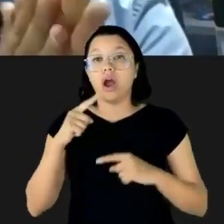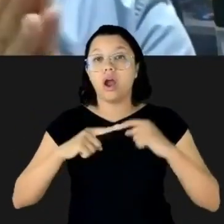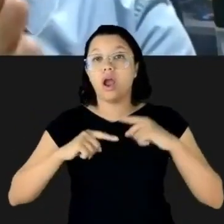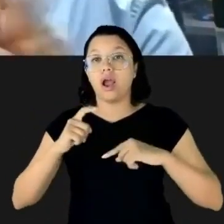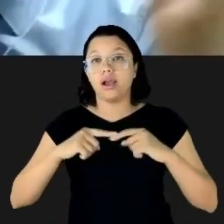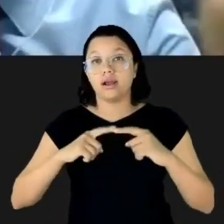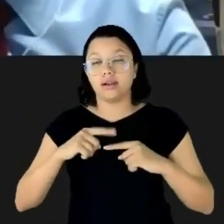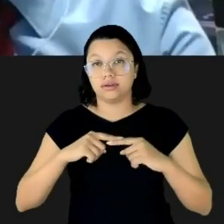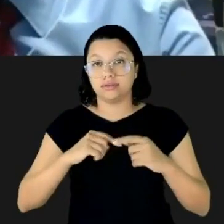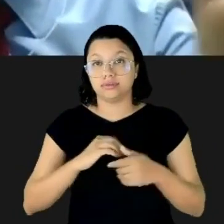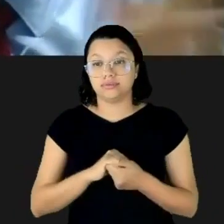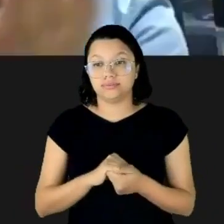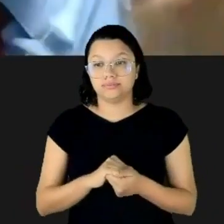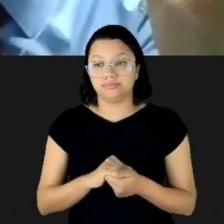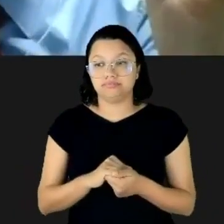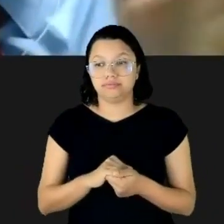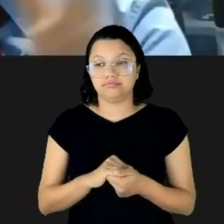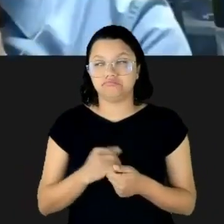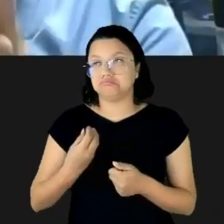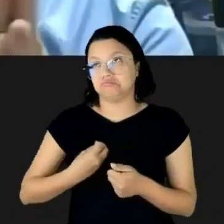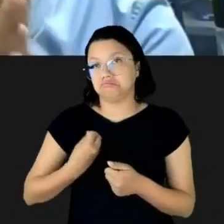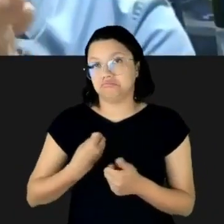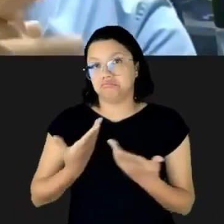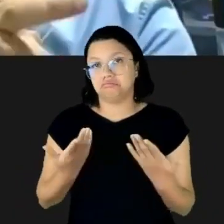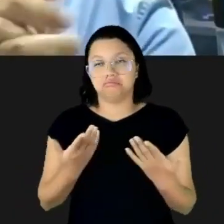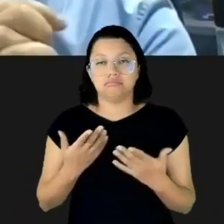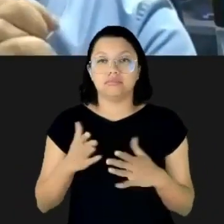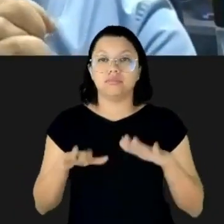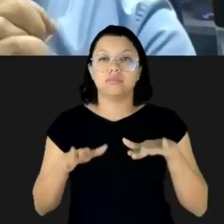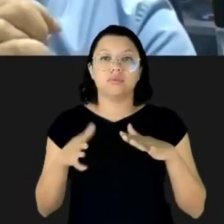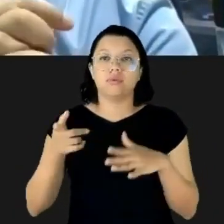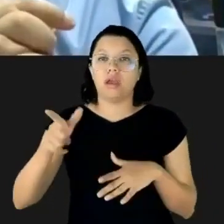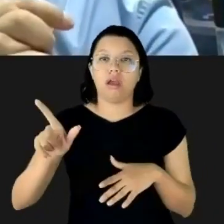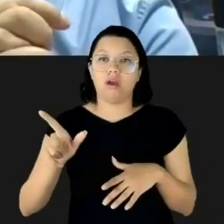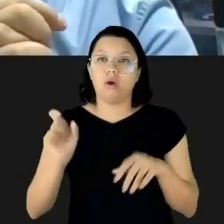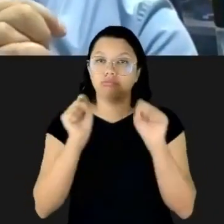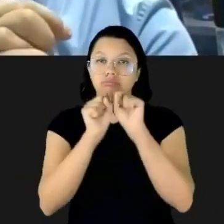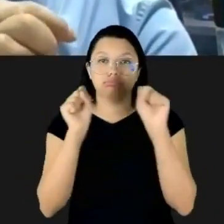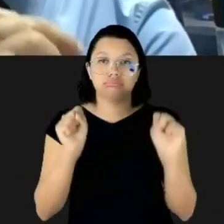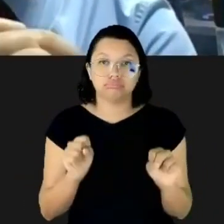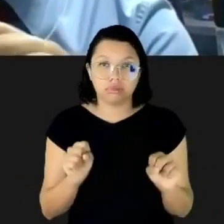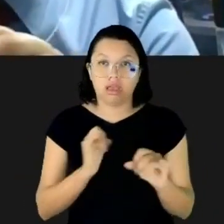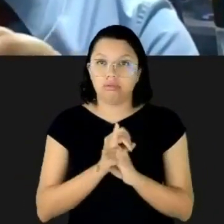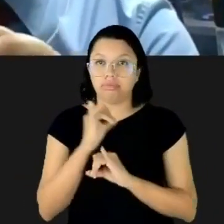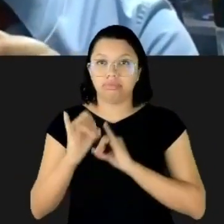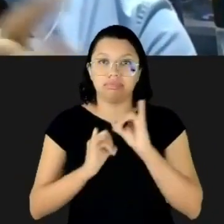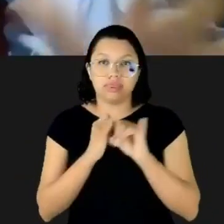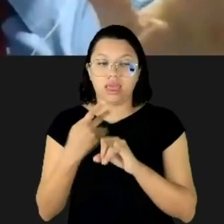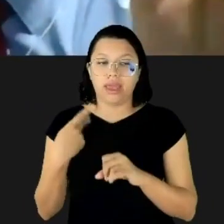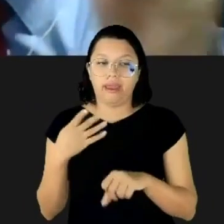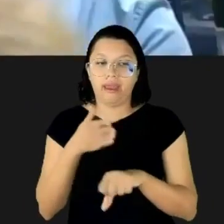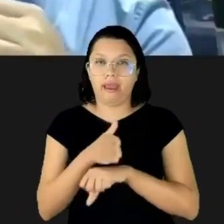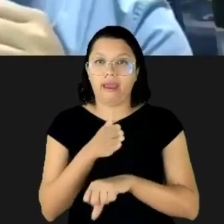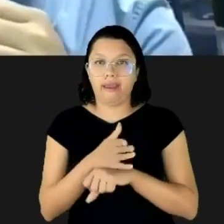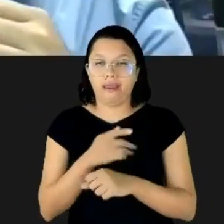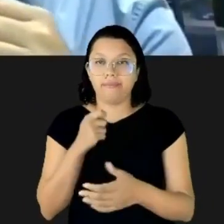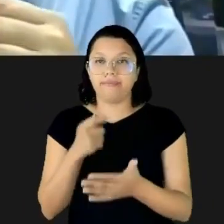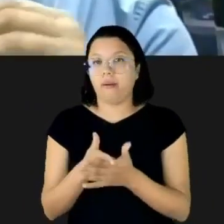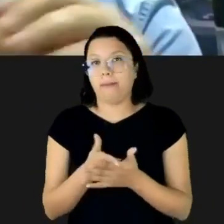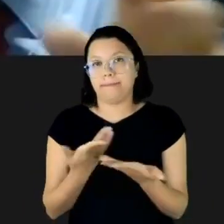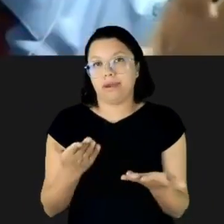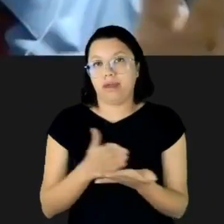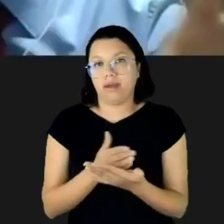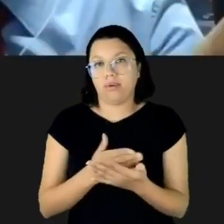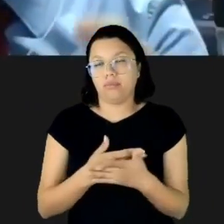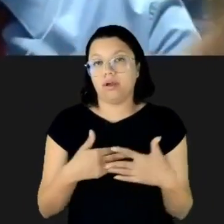ferramenta existe em qualquer software que a gente acessa para comprar alguma coisa que a gente compra lá no Mercado